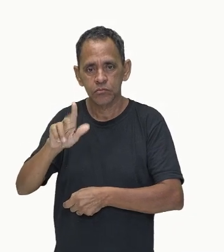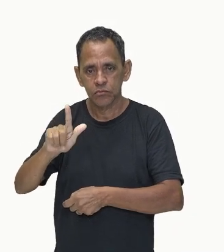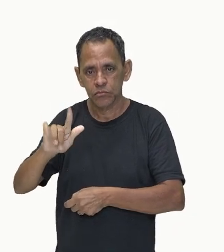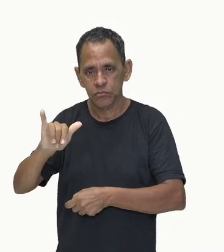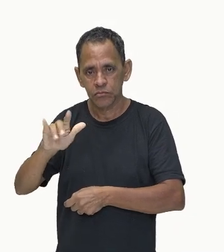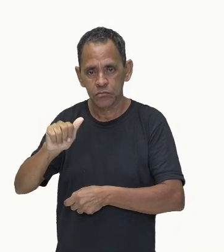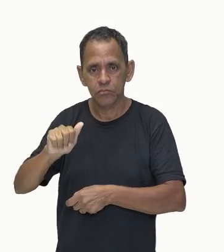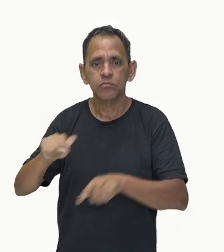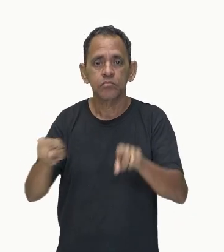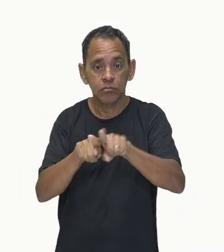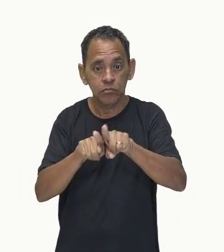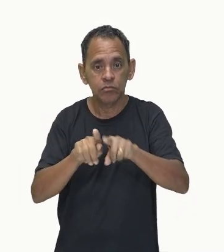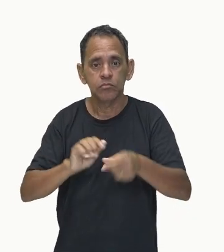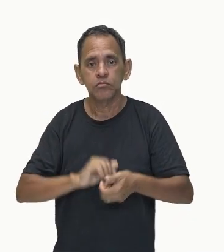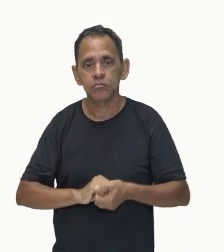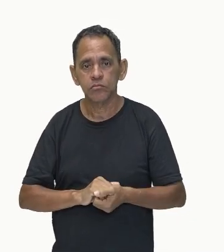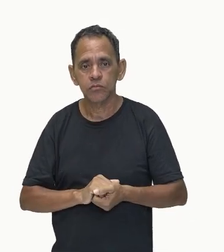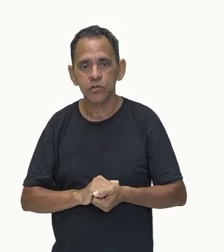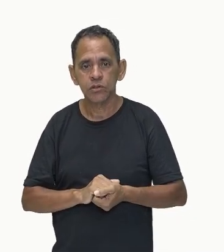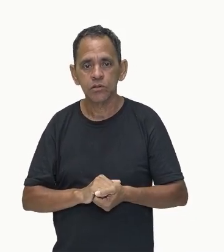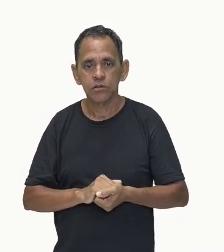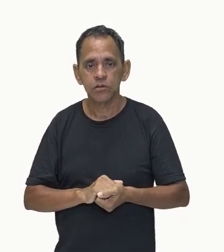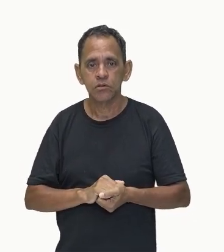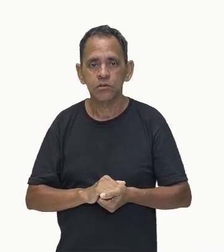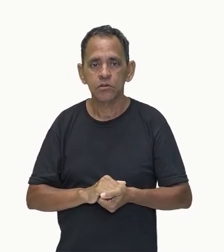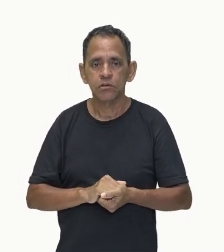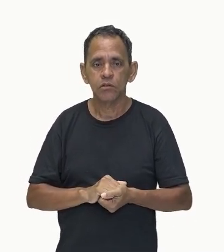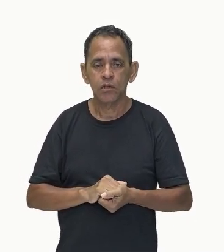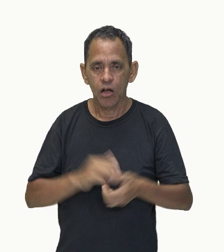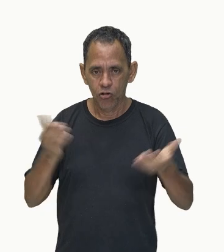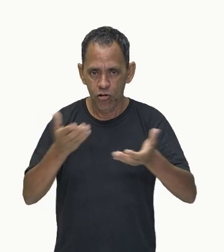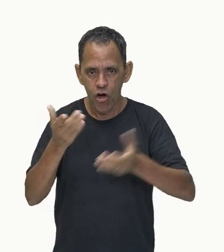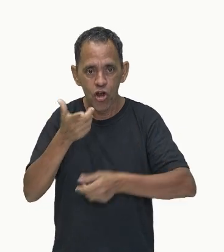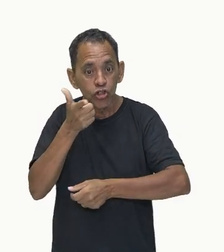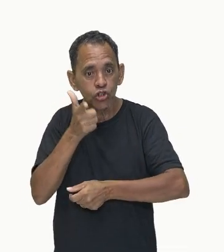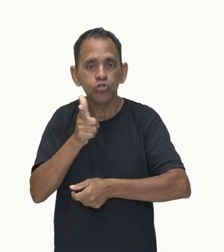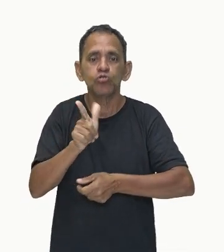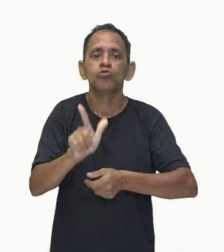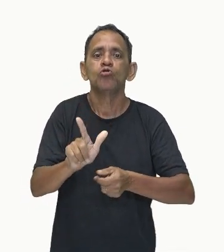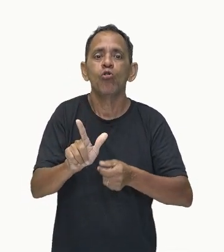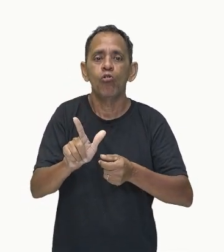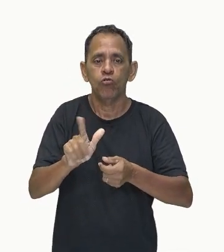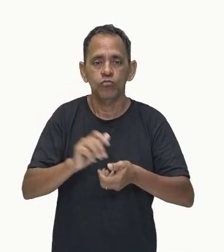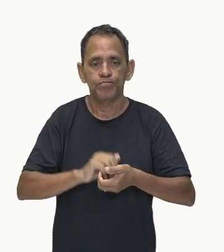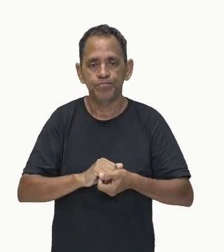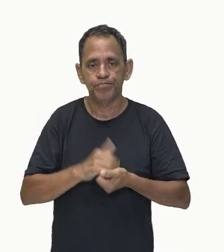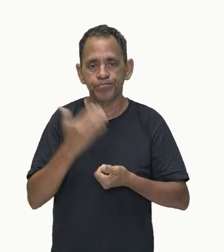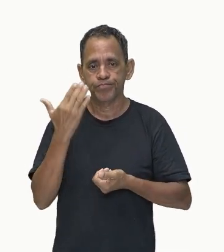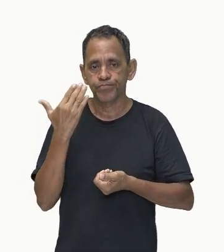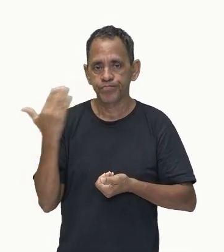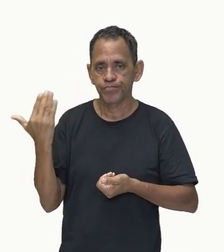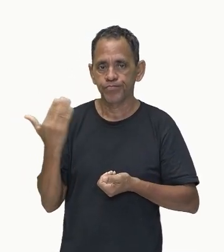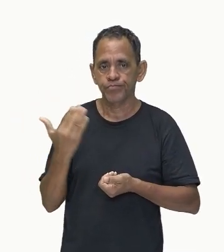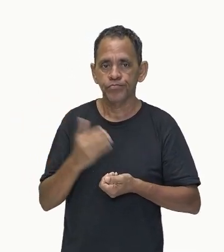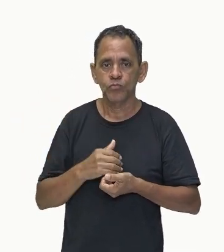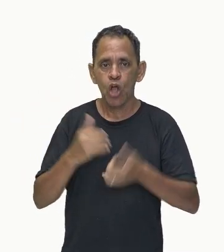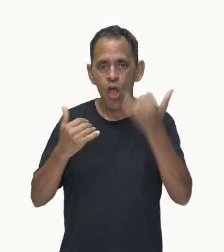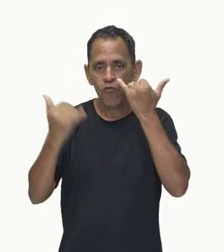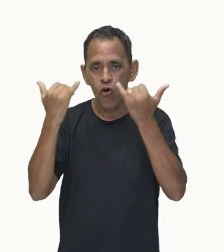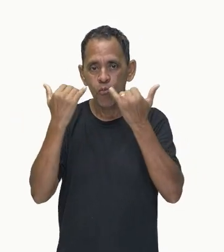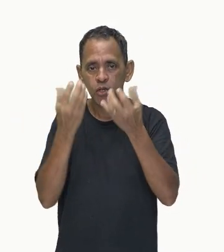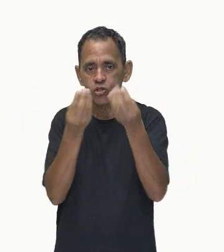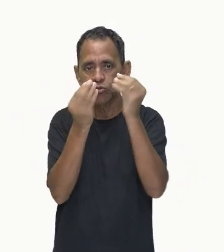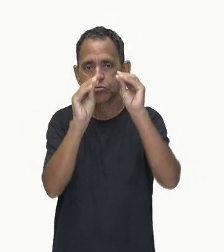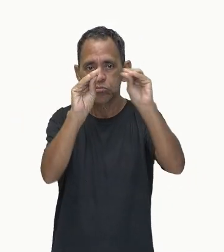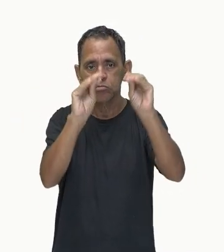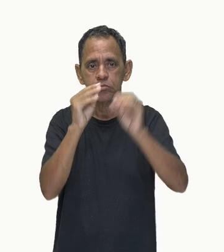que não entenderam muito bem. Vamos lá repetir aqui, começando com os dados da questão. Veja